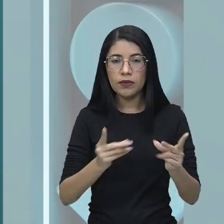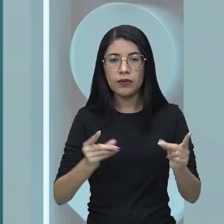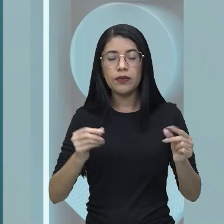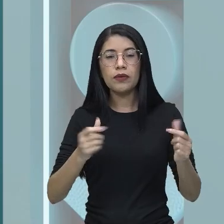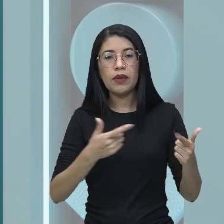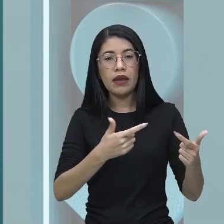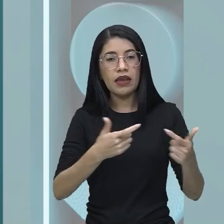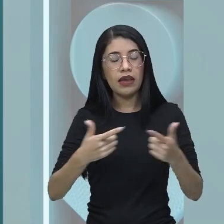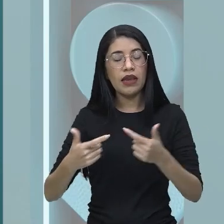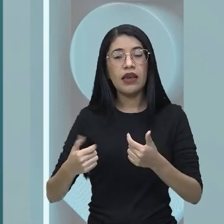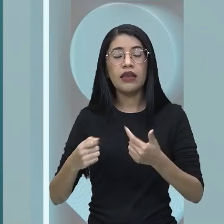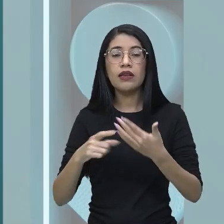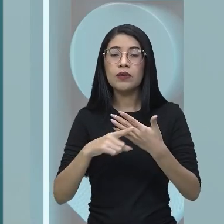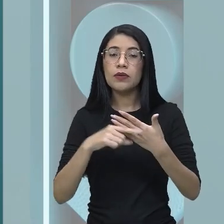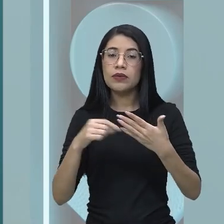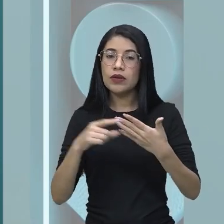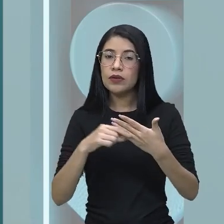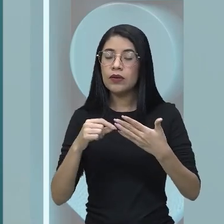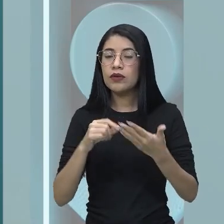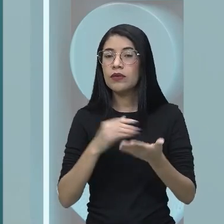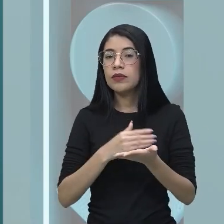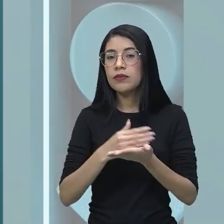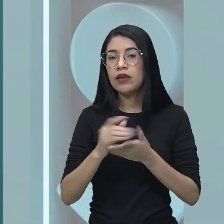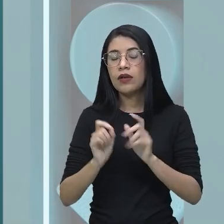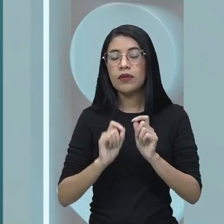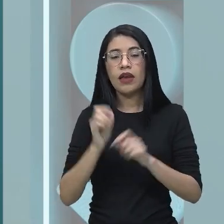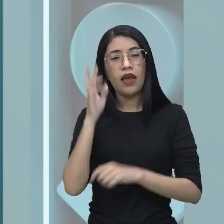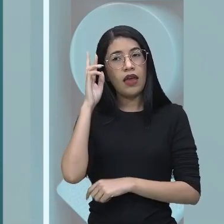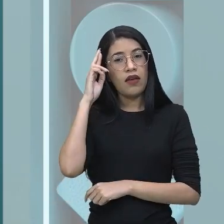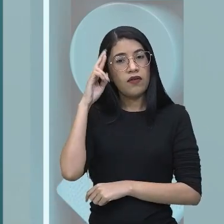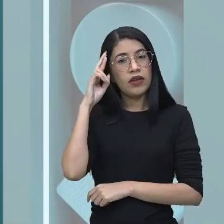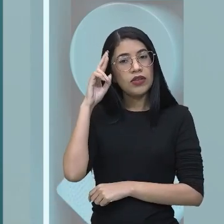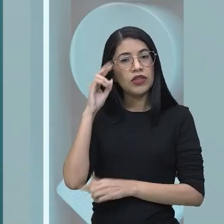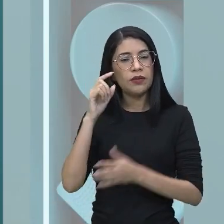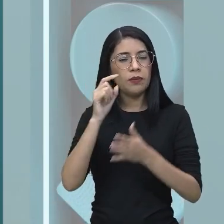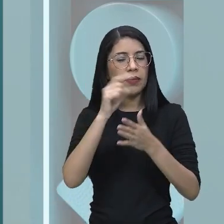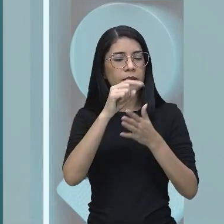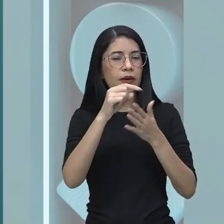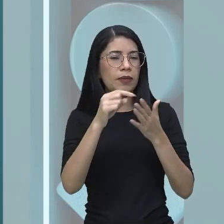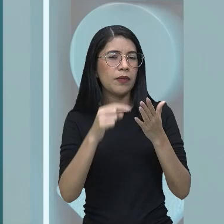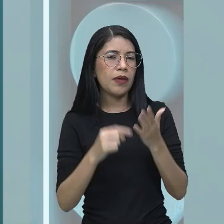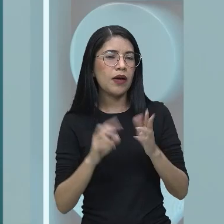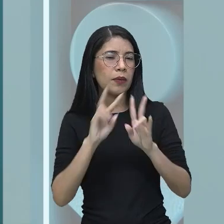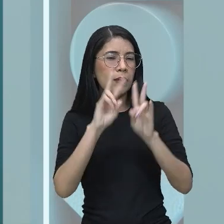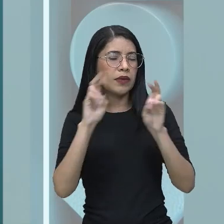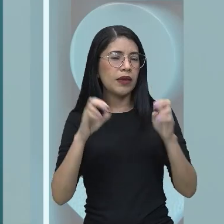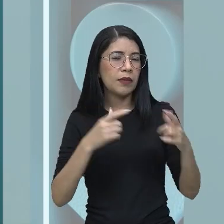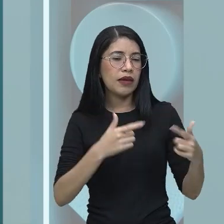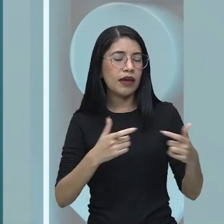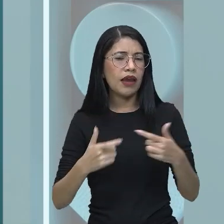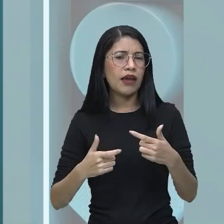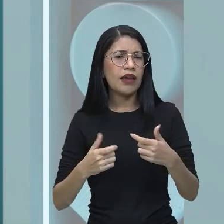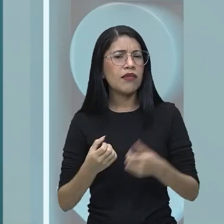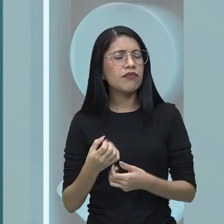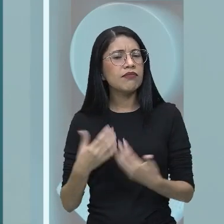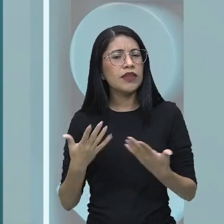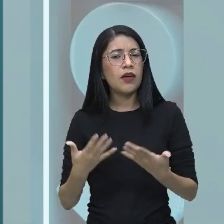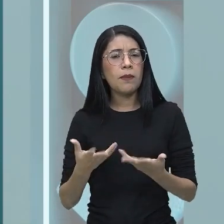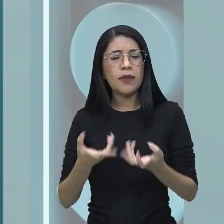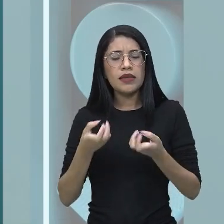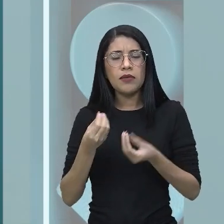guerra os autores começam a refletir sobre essas questões sobre a guerra Será que vale a pena olha quanta